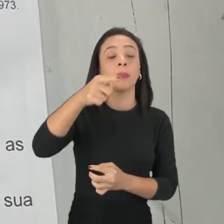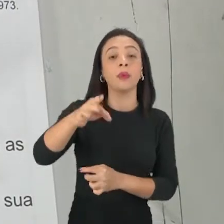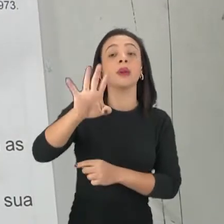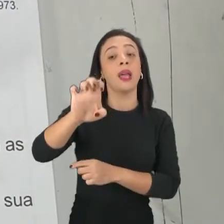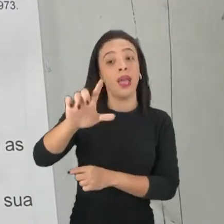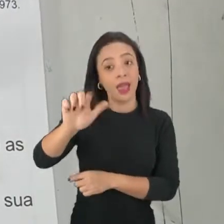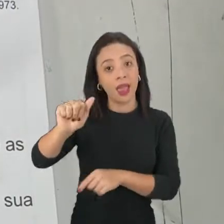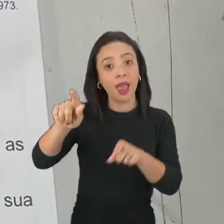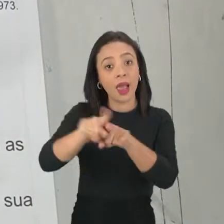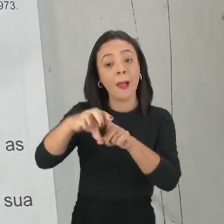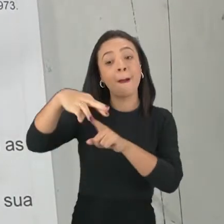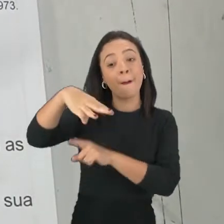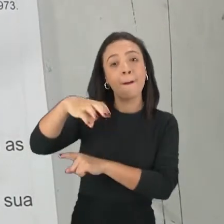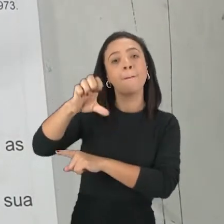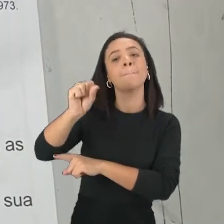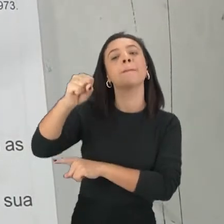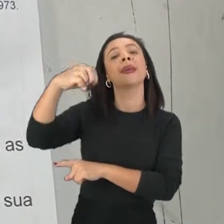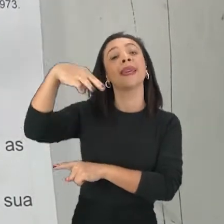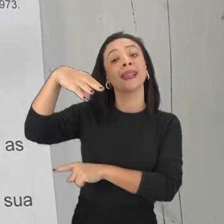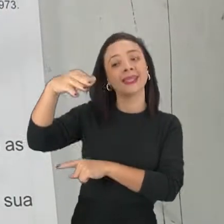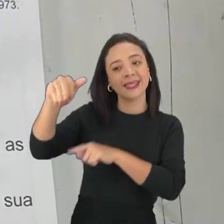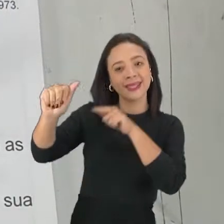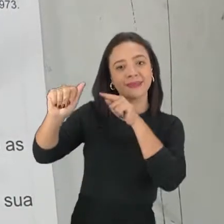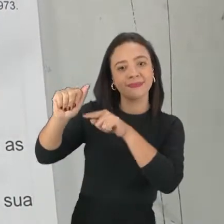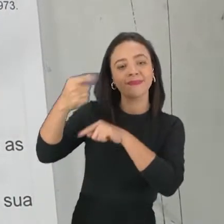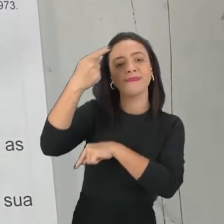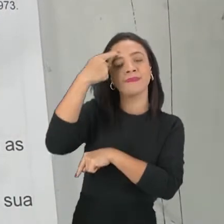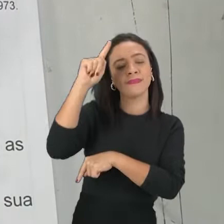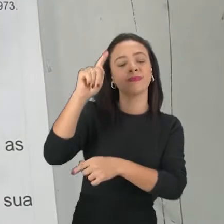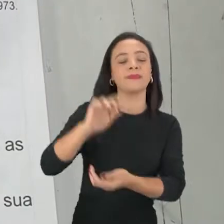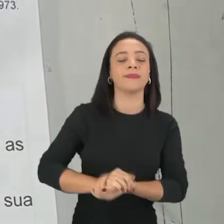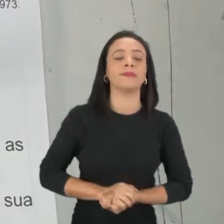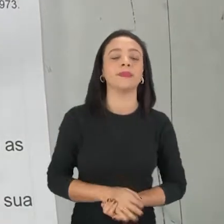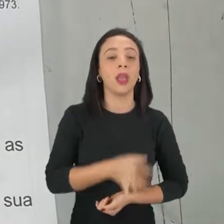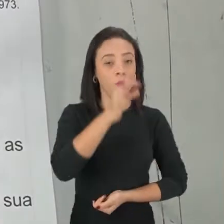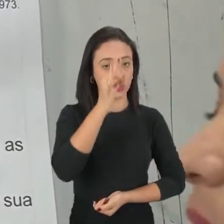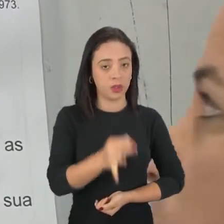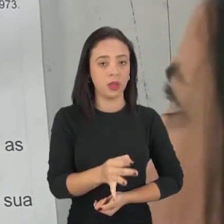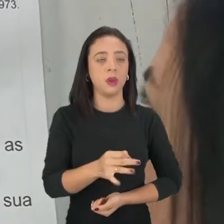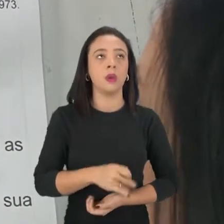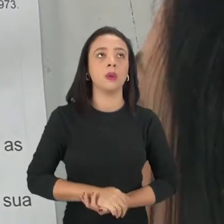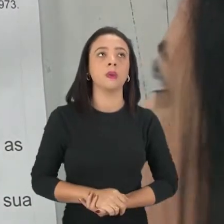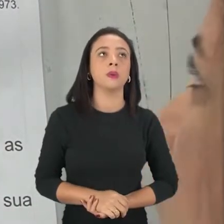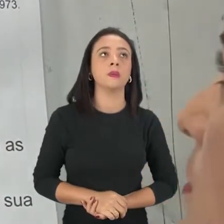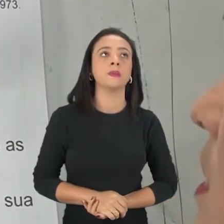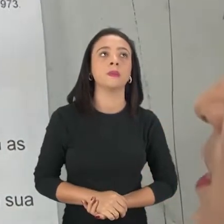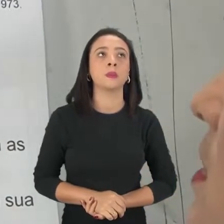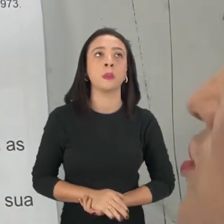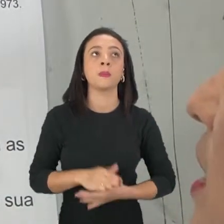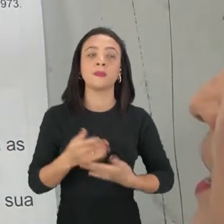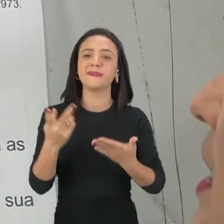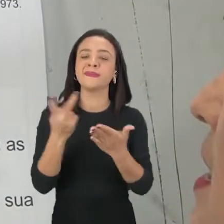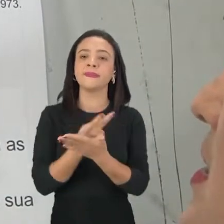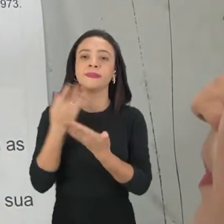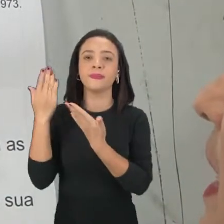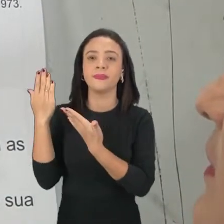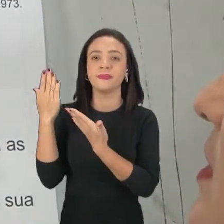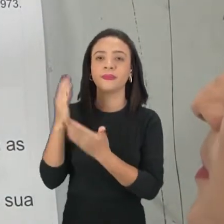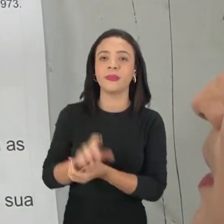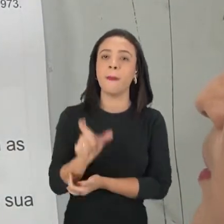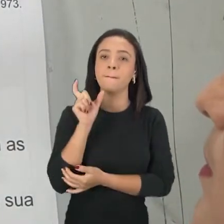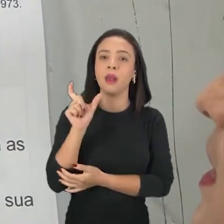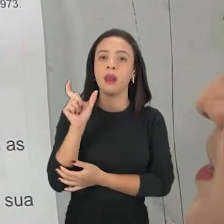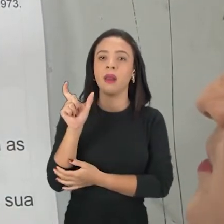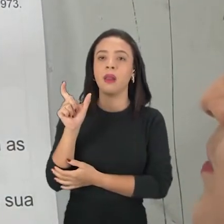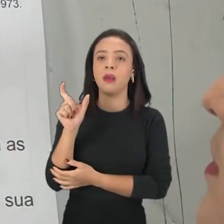ela mesma inventava as modas Então ela mesma então aqui o erro estarei